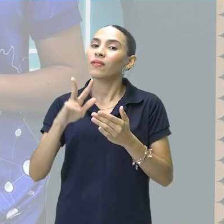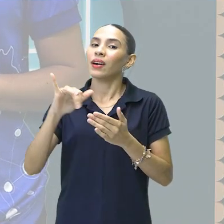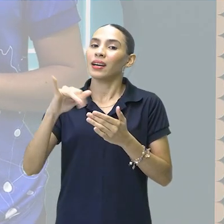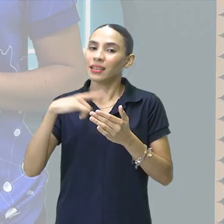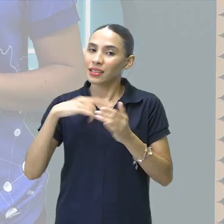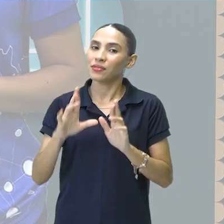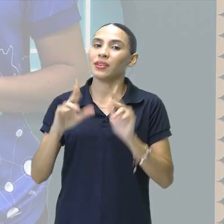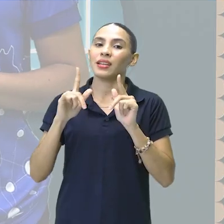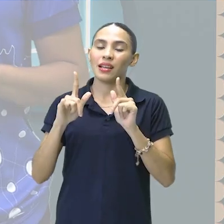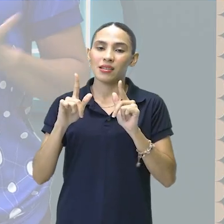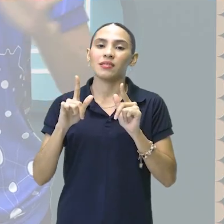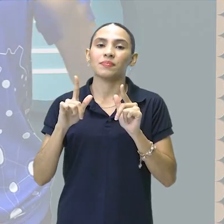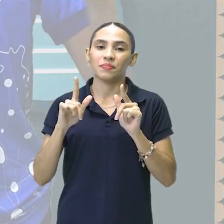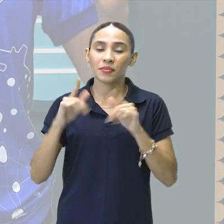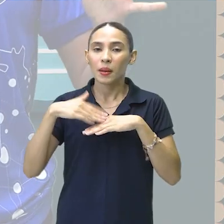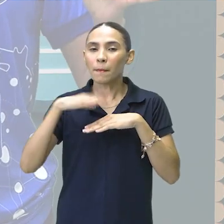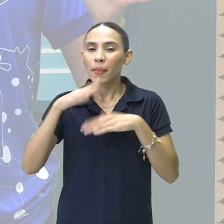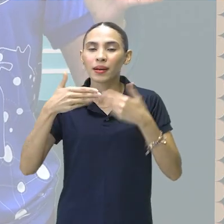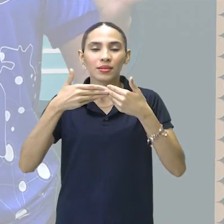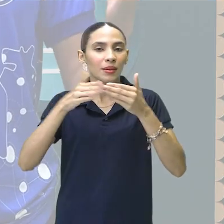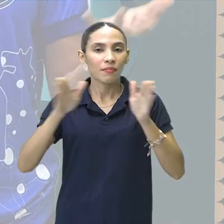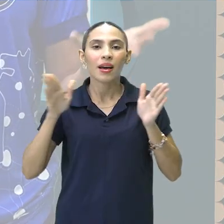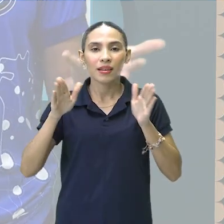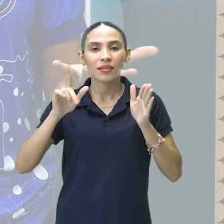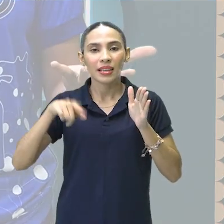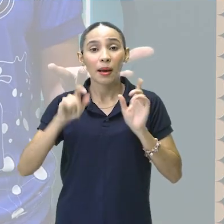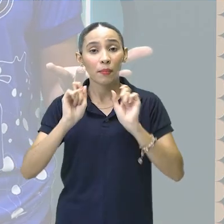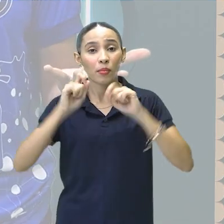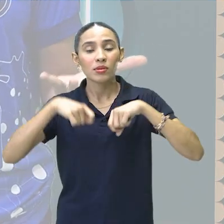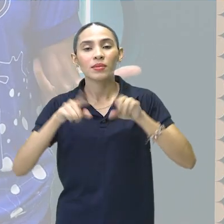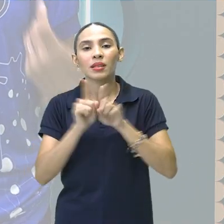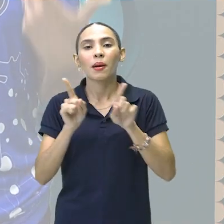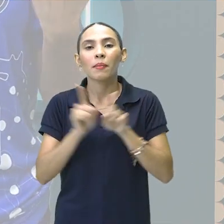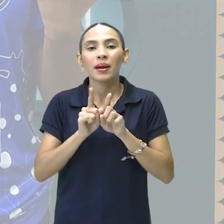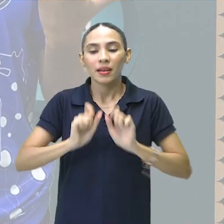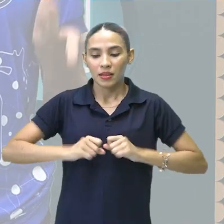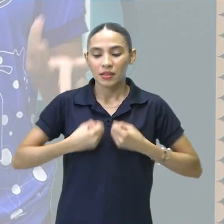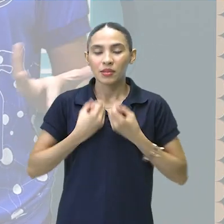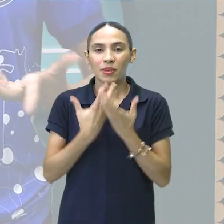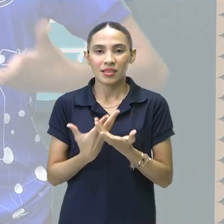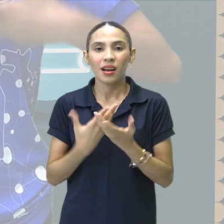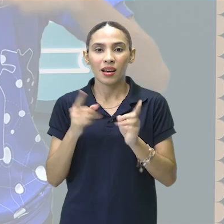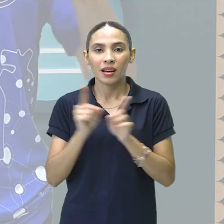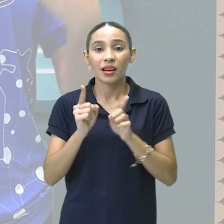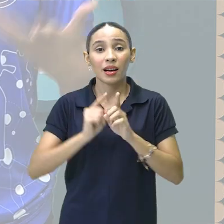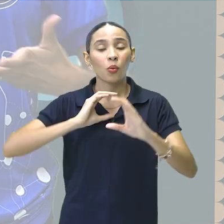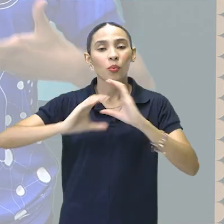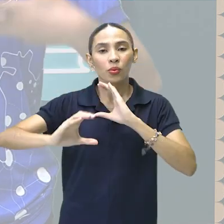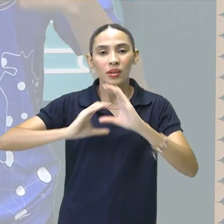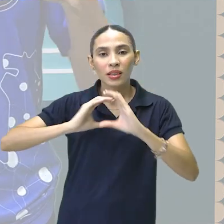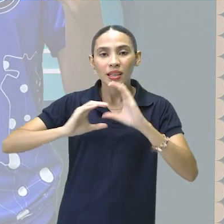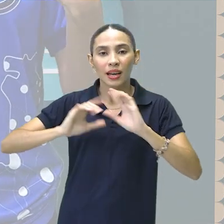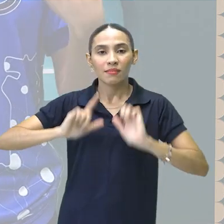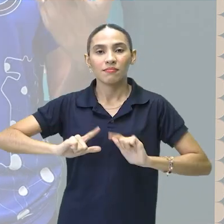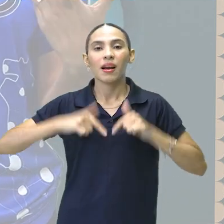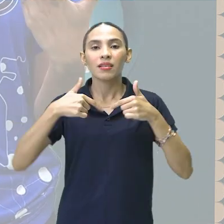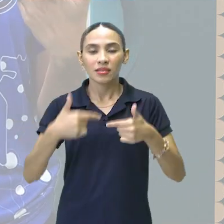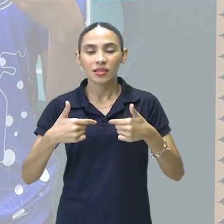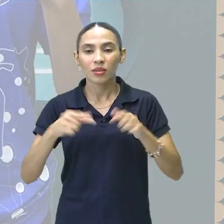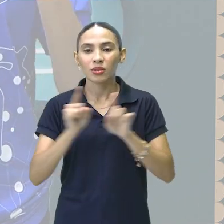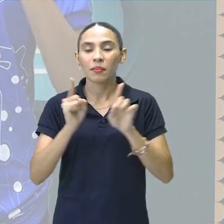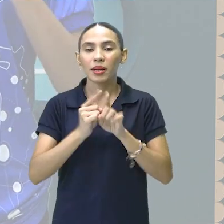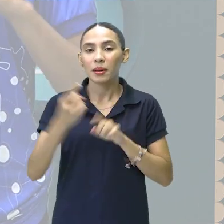estar falando de algo muito mais aberto, que é a possibilidade da gente se expressar, comunicar,